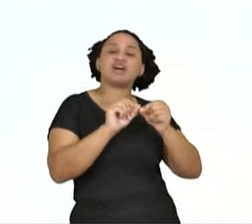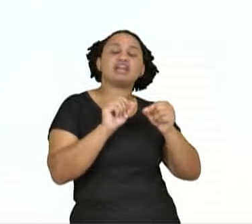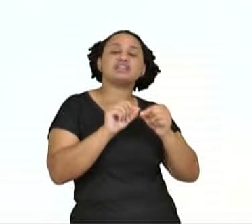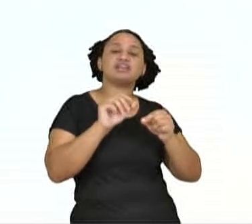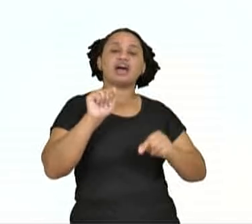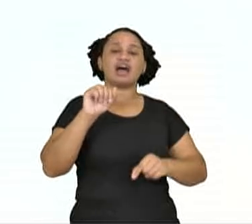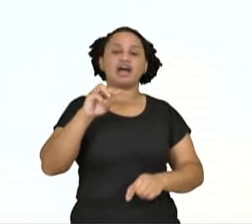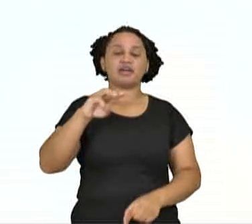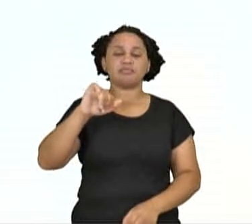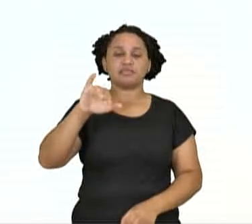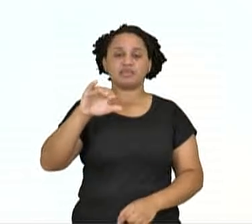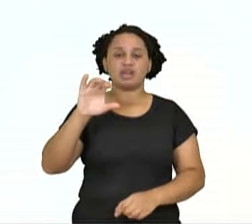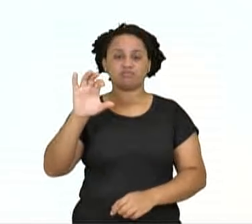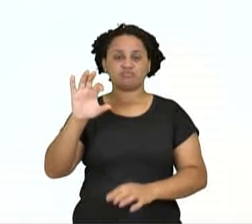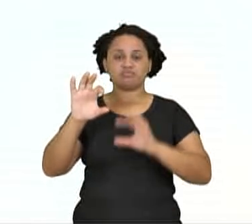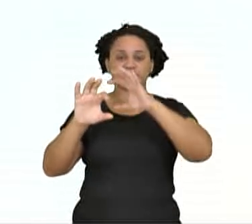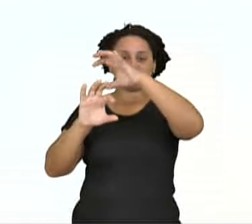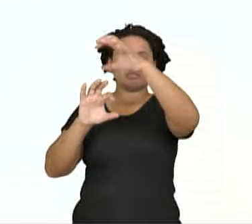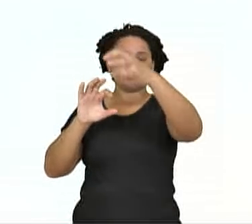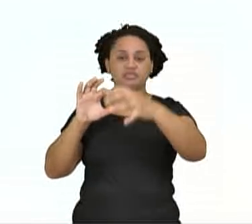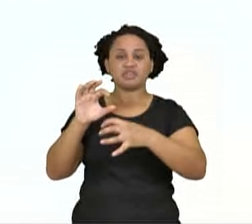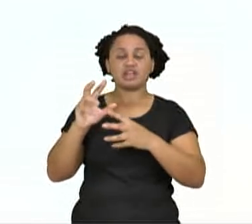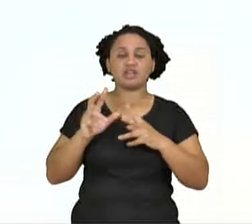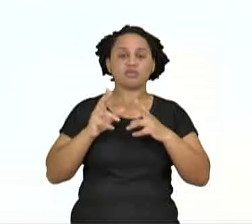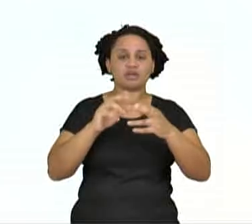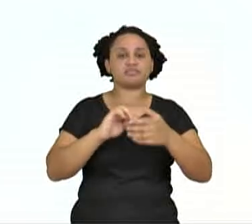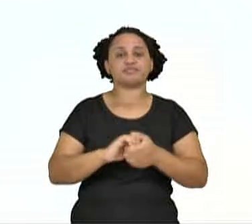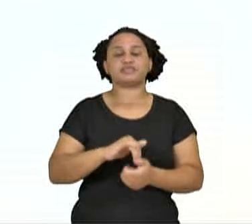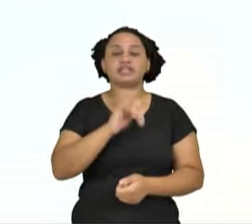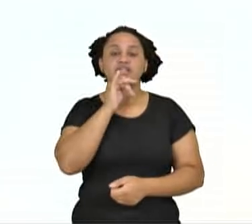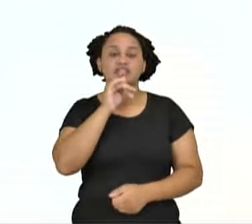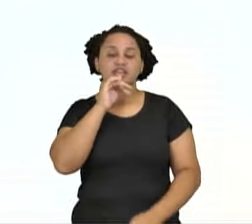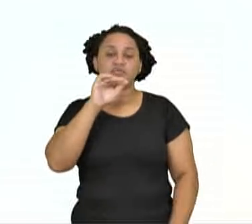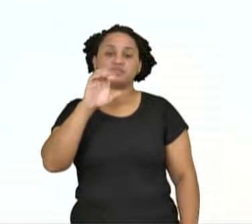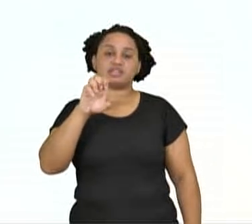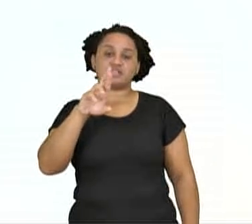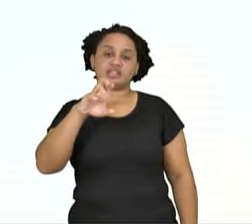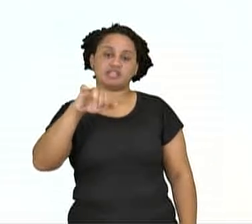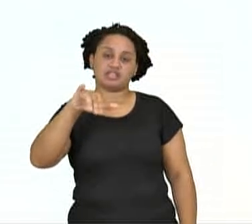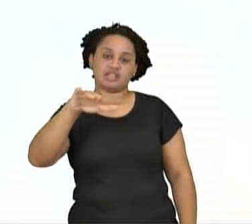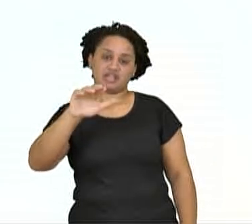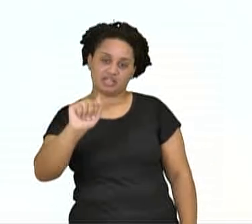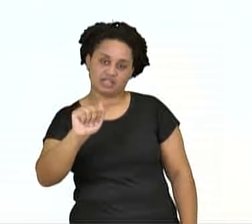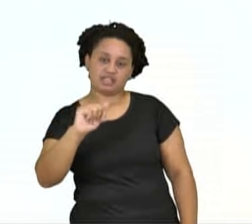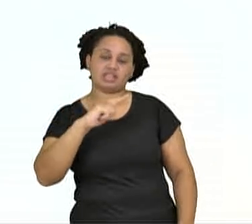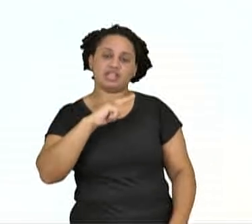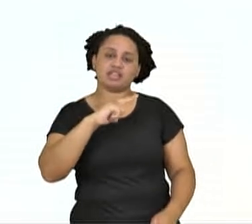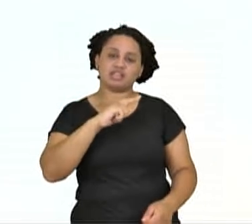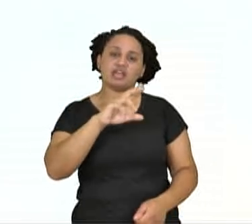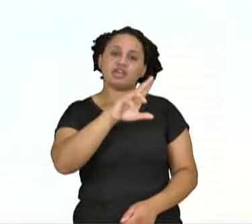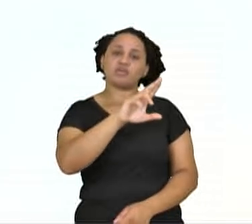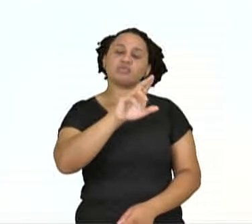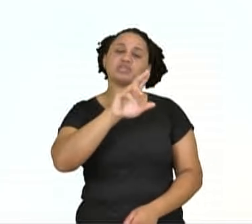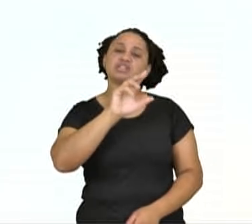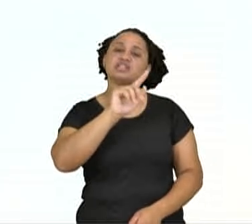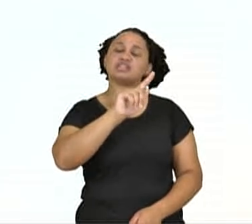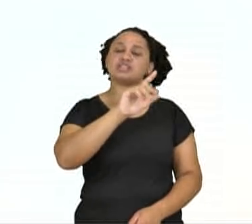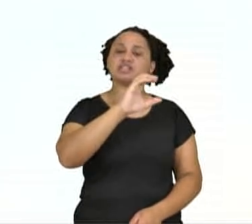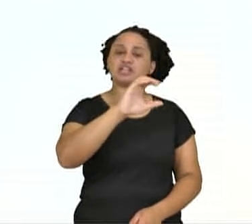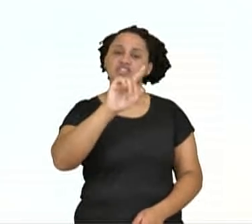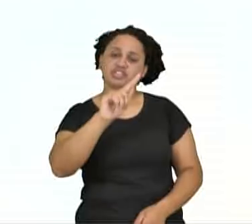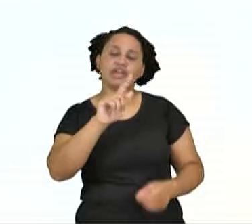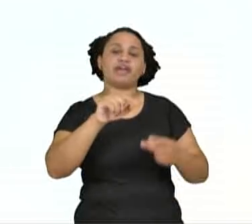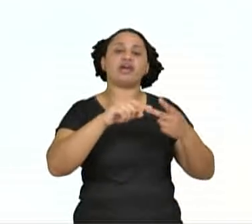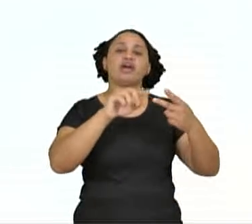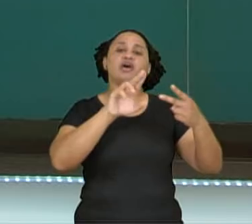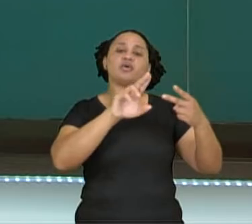aminoácido. Por exemplo, aqui a serina. Então, se eu tiver UCU, UCC, UCA ou UCG, eu vou formar a serina do